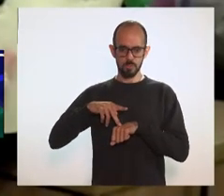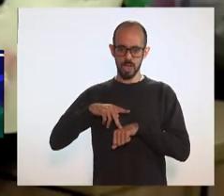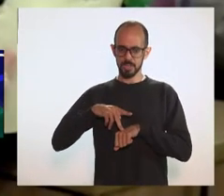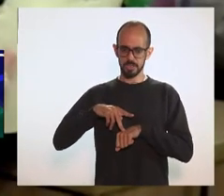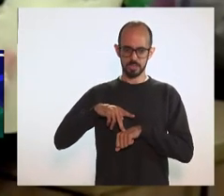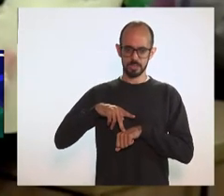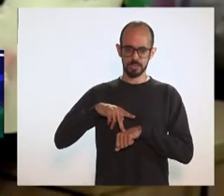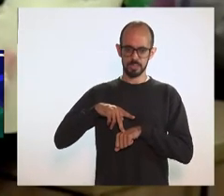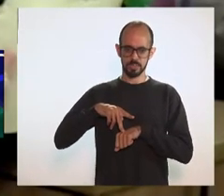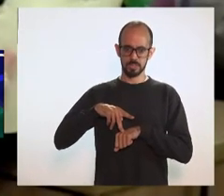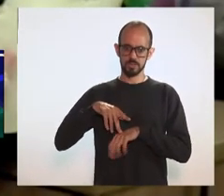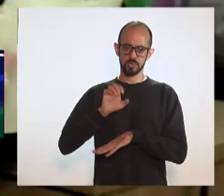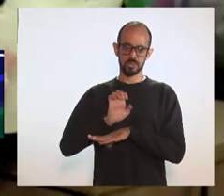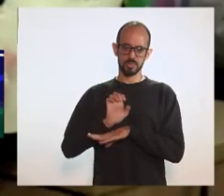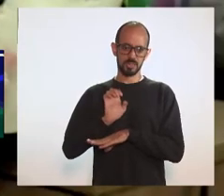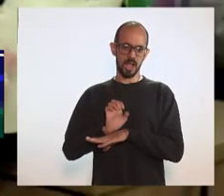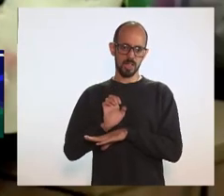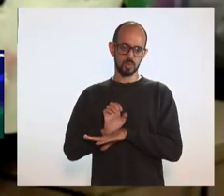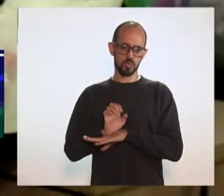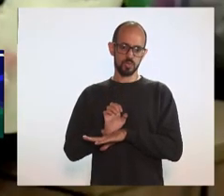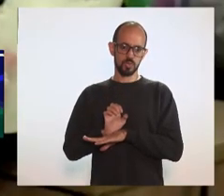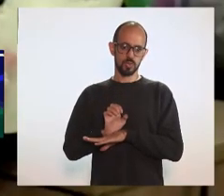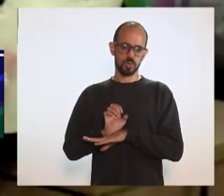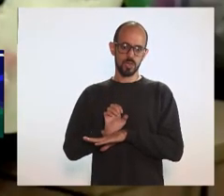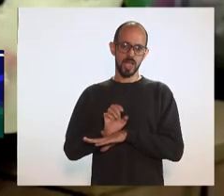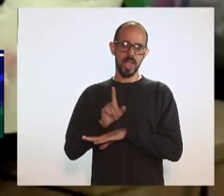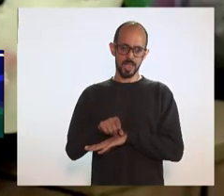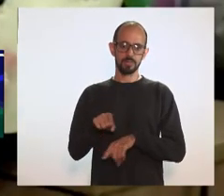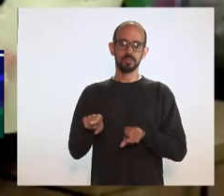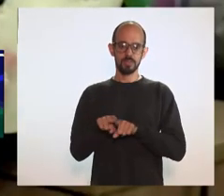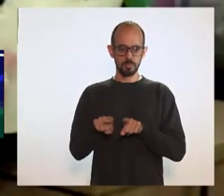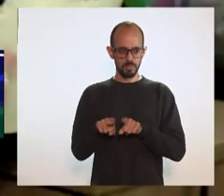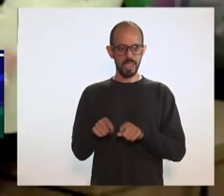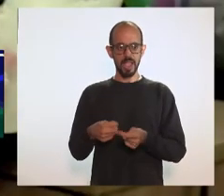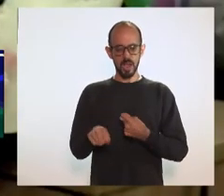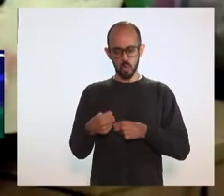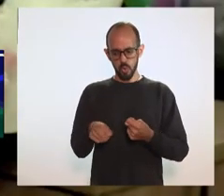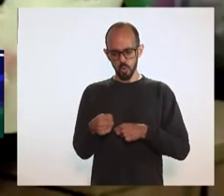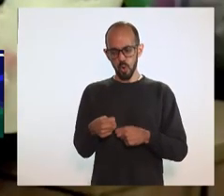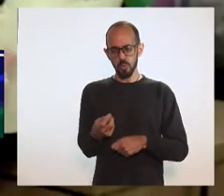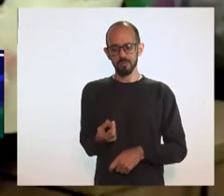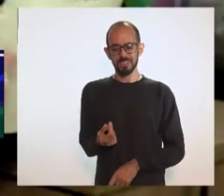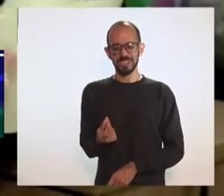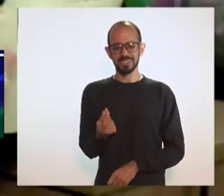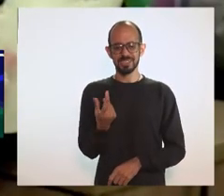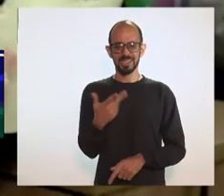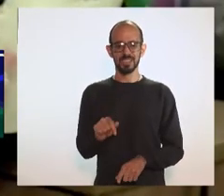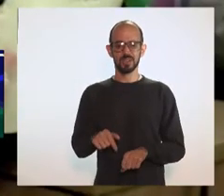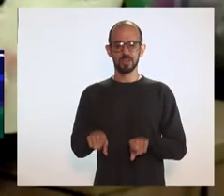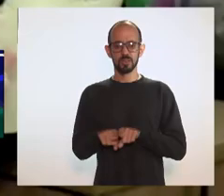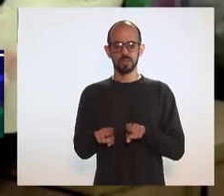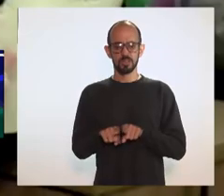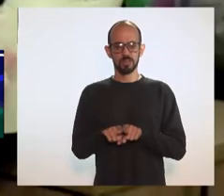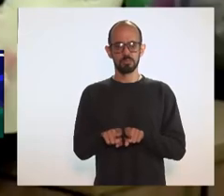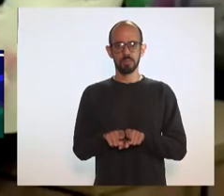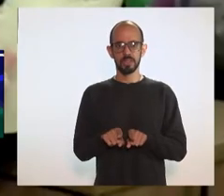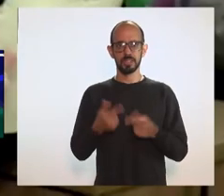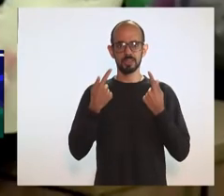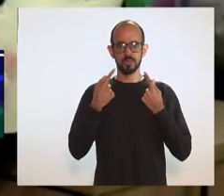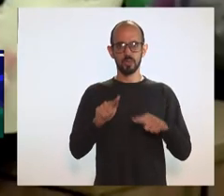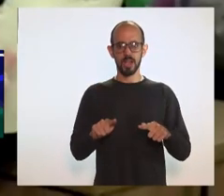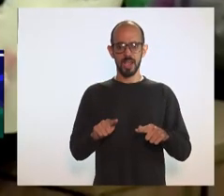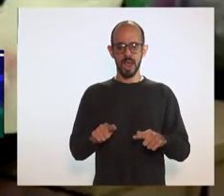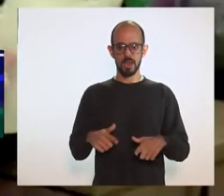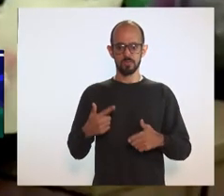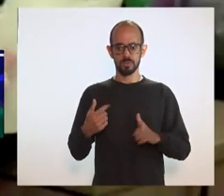para o nosso estado também, a questão econômica, financeira, que também tem sido gravemente